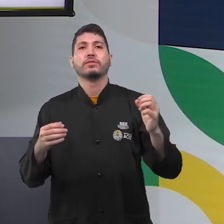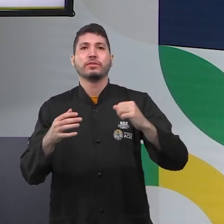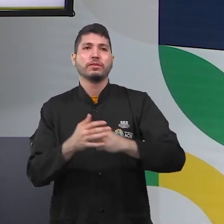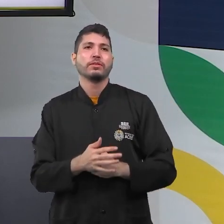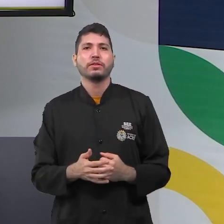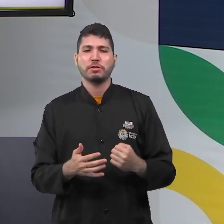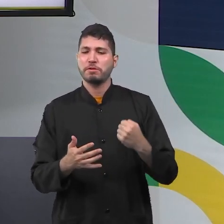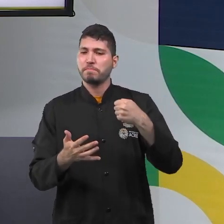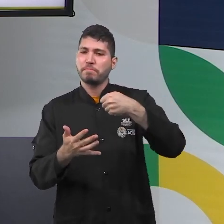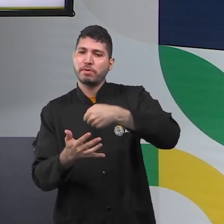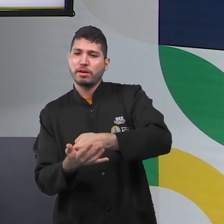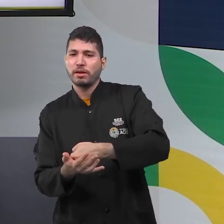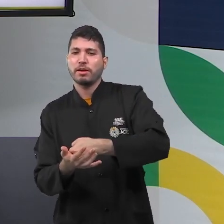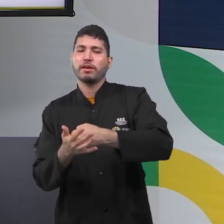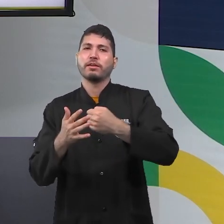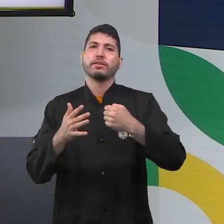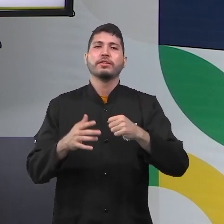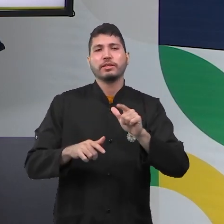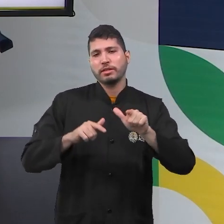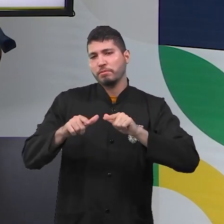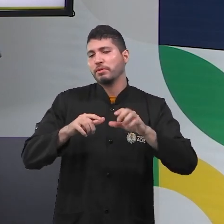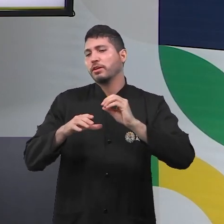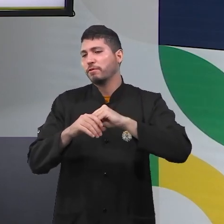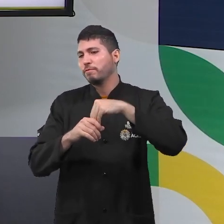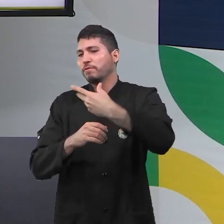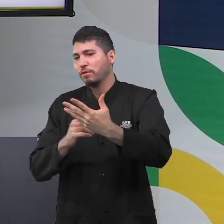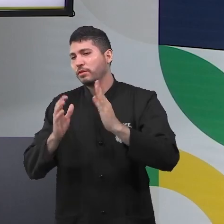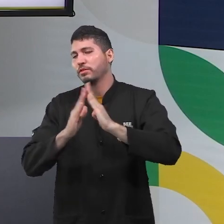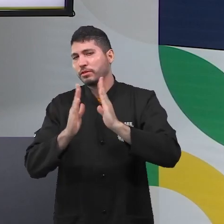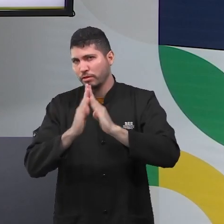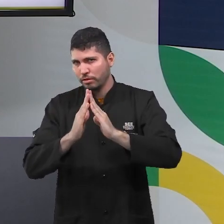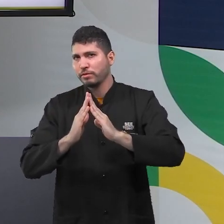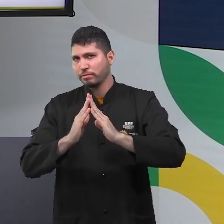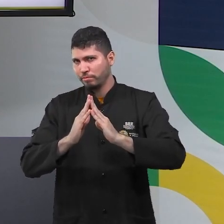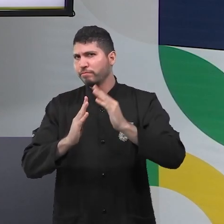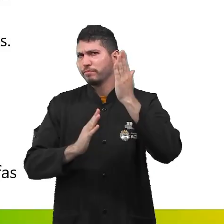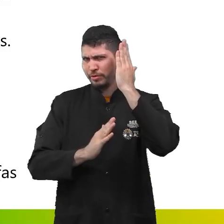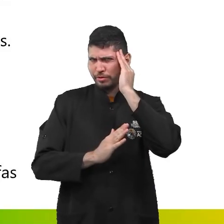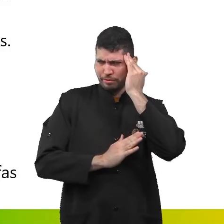aí das mulheres nos diferentes tipos de sociedade. Então vamos lá para a questão.